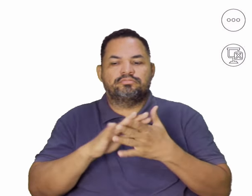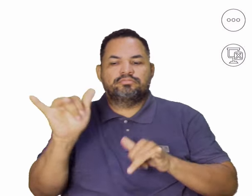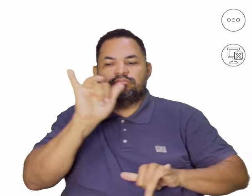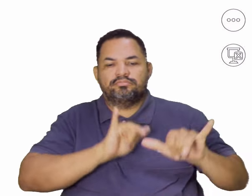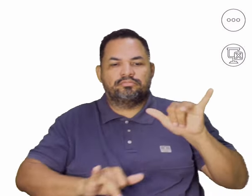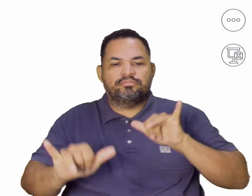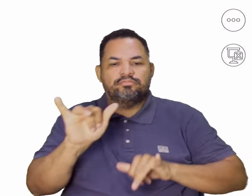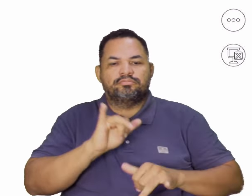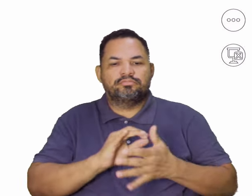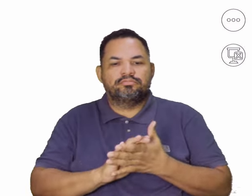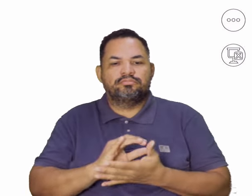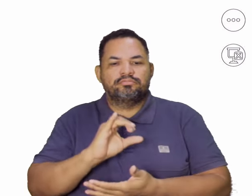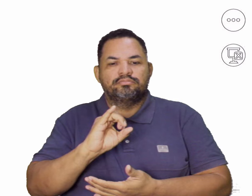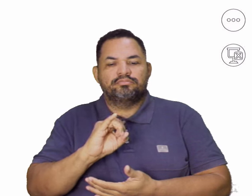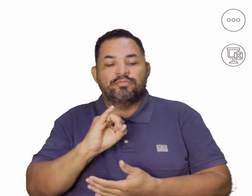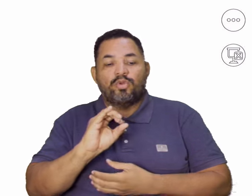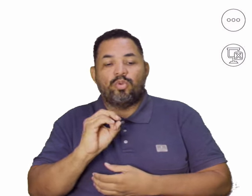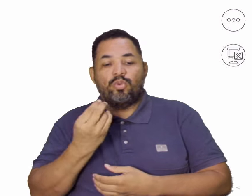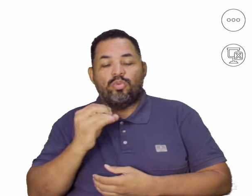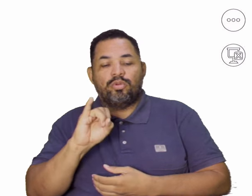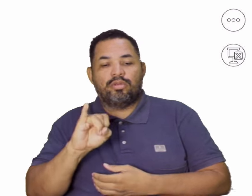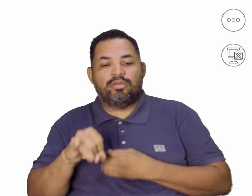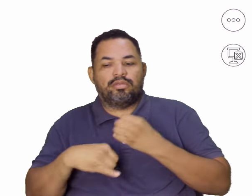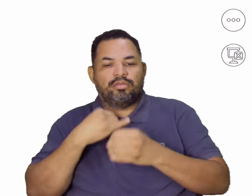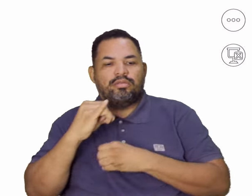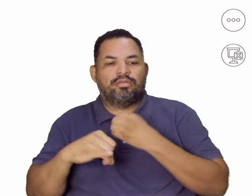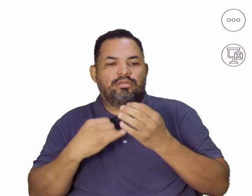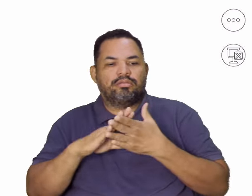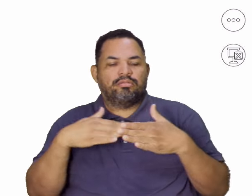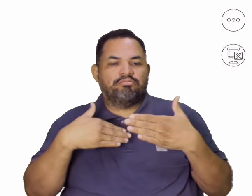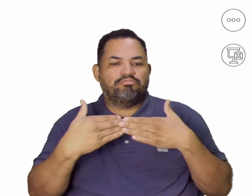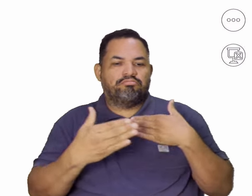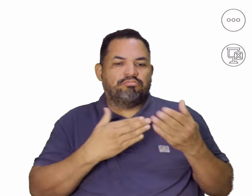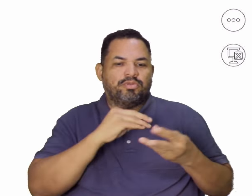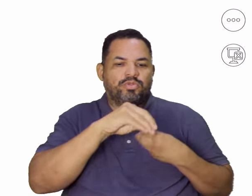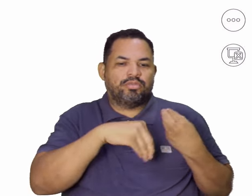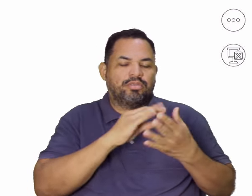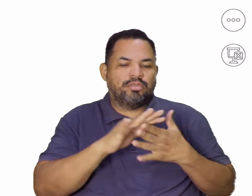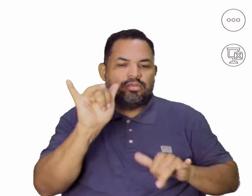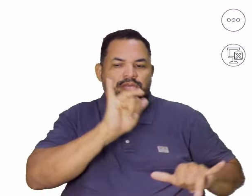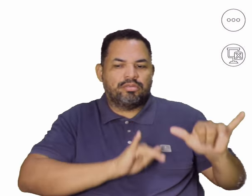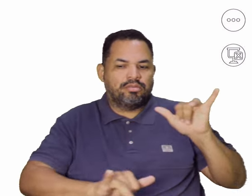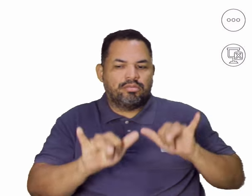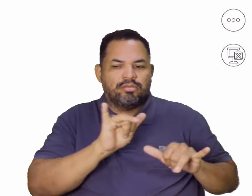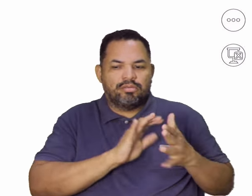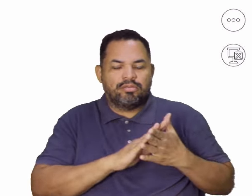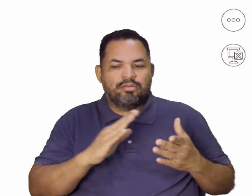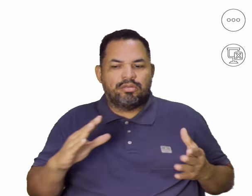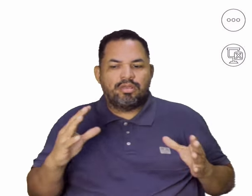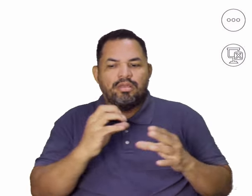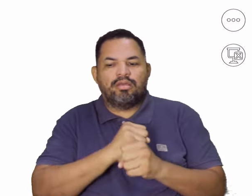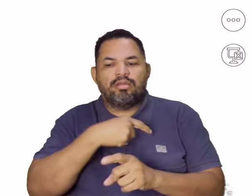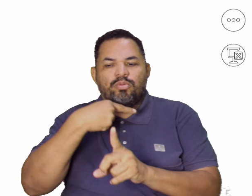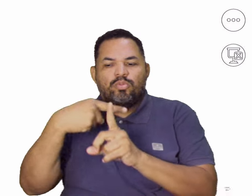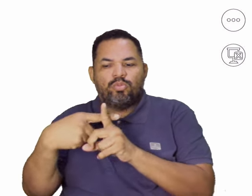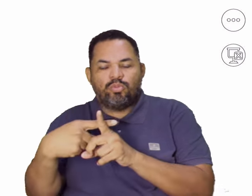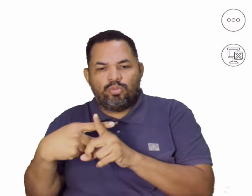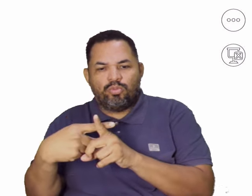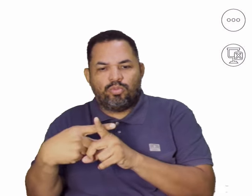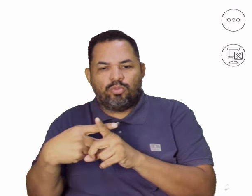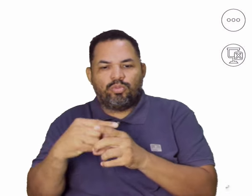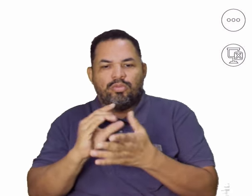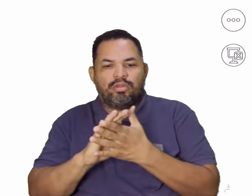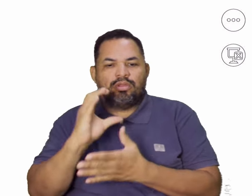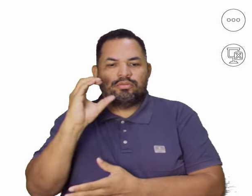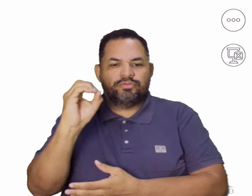um íon lembrando que em qualquer composto químico a somatória dos nox hoje da carga